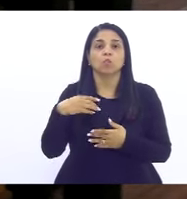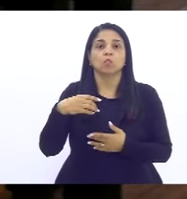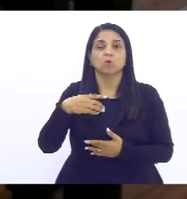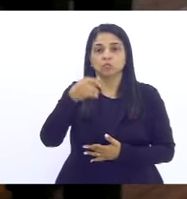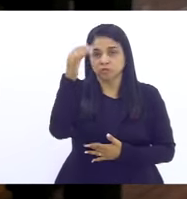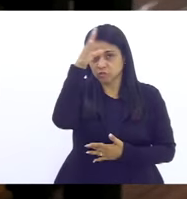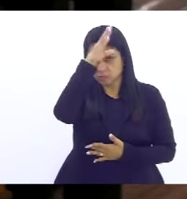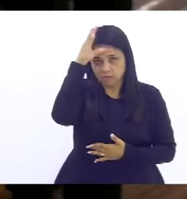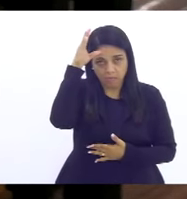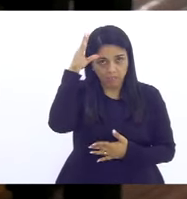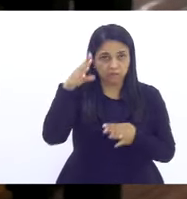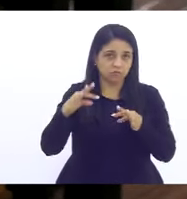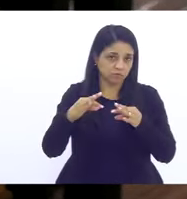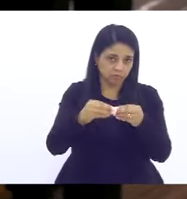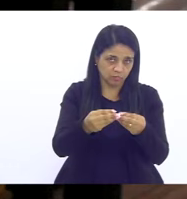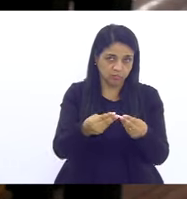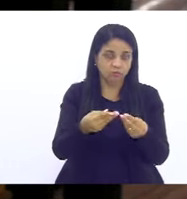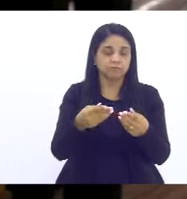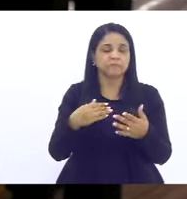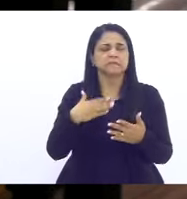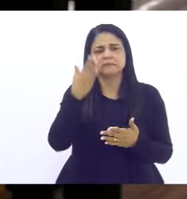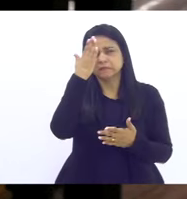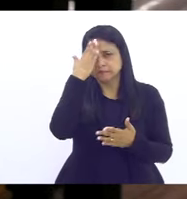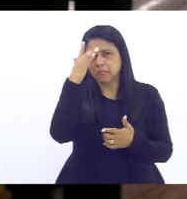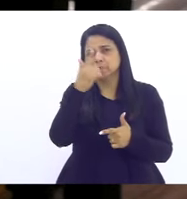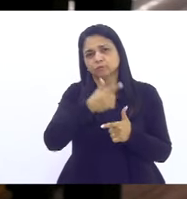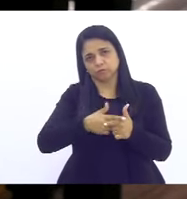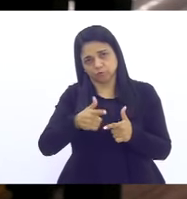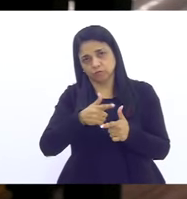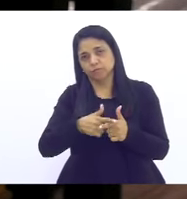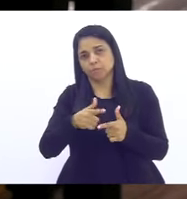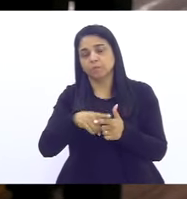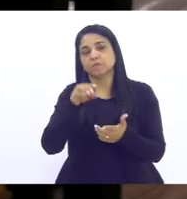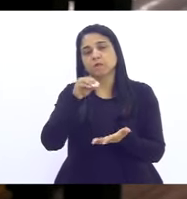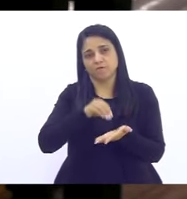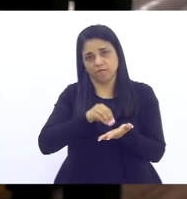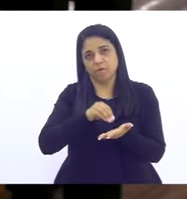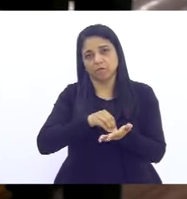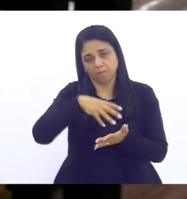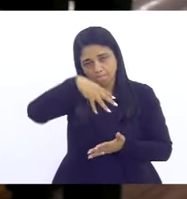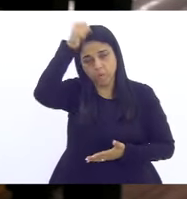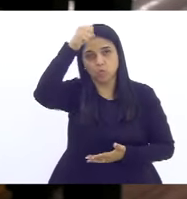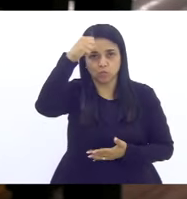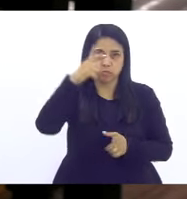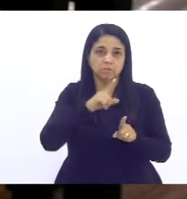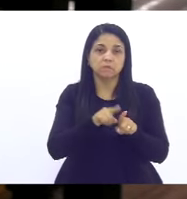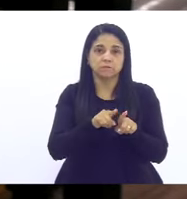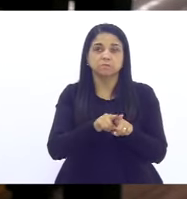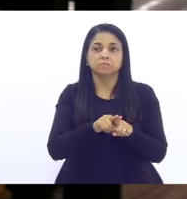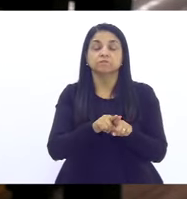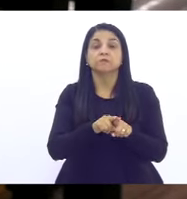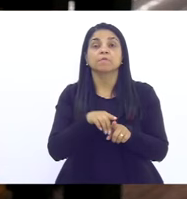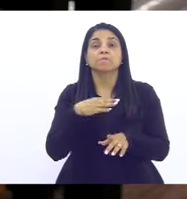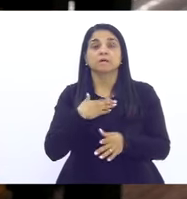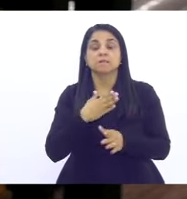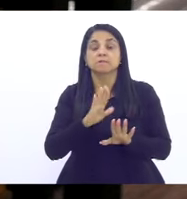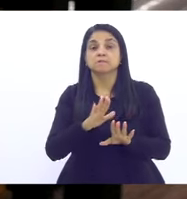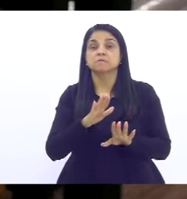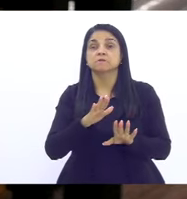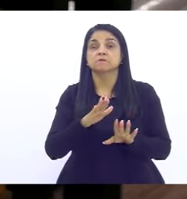dos transtornos que causam e que foram causados pela falta de energia, mas vocês tenham a certeza, né, que nós temos